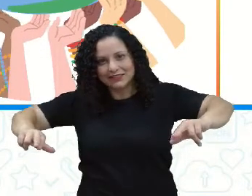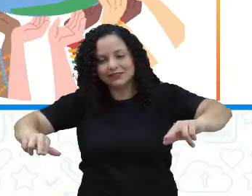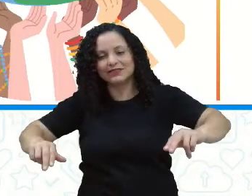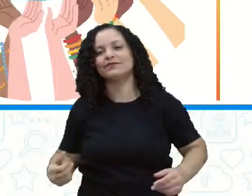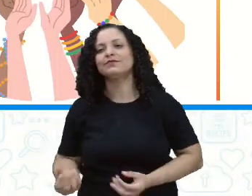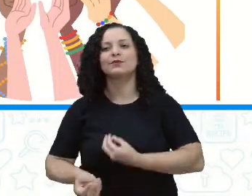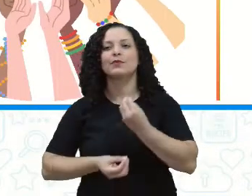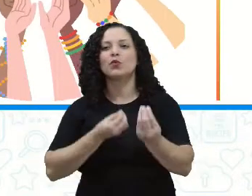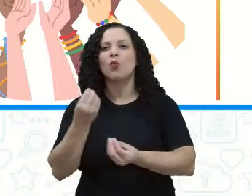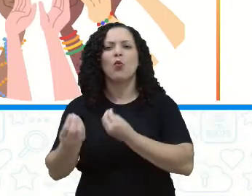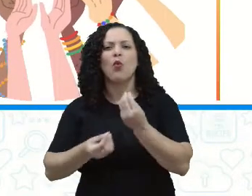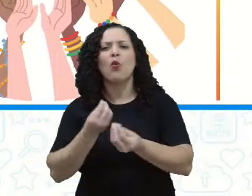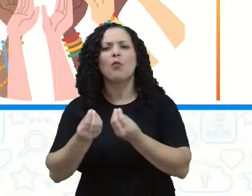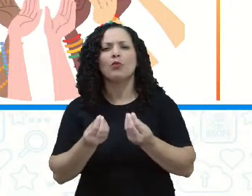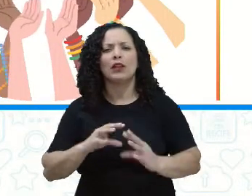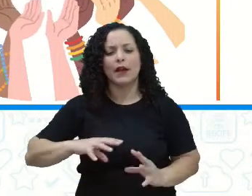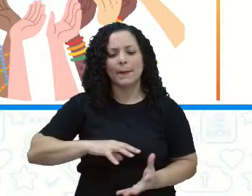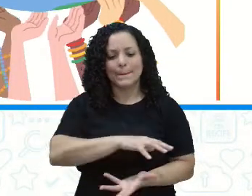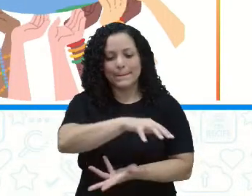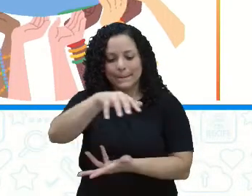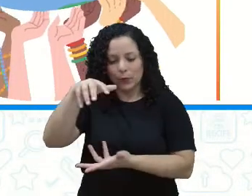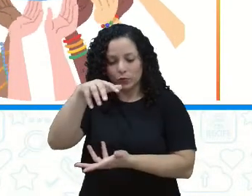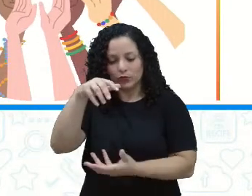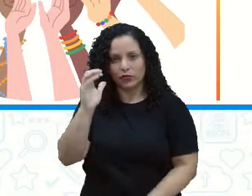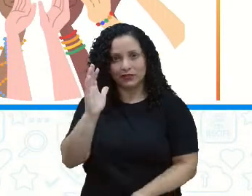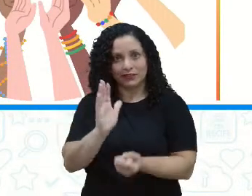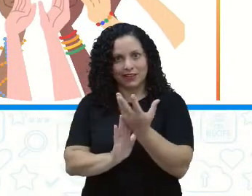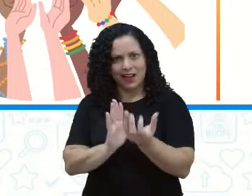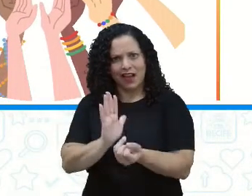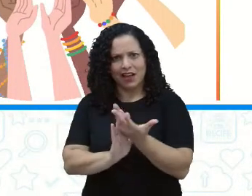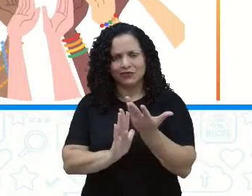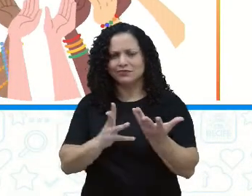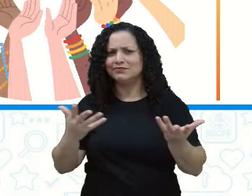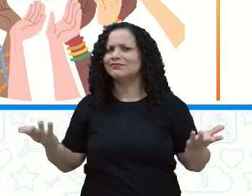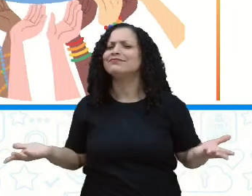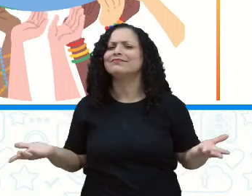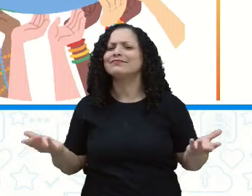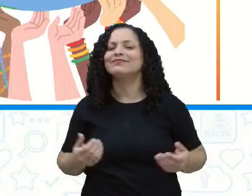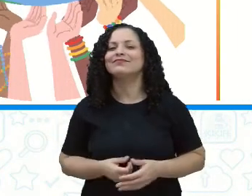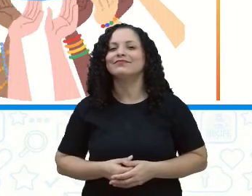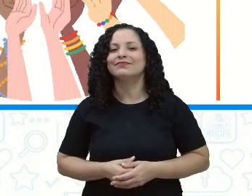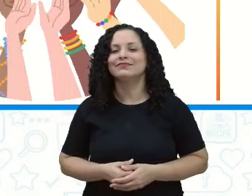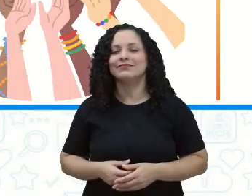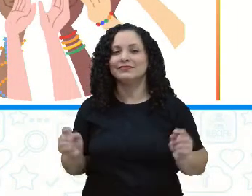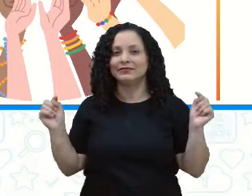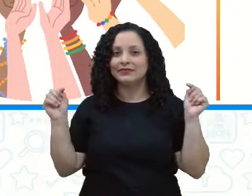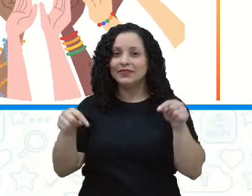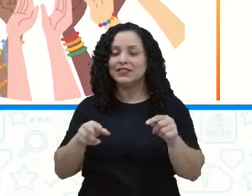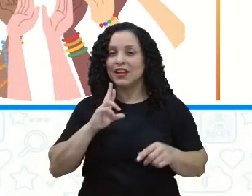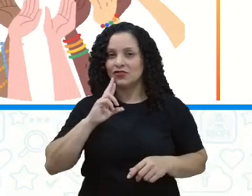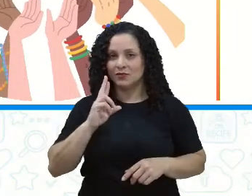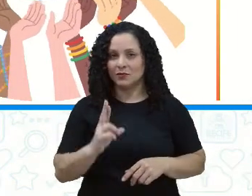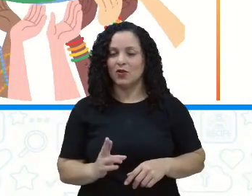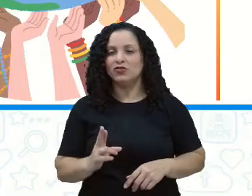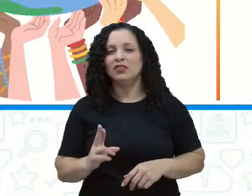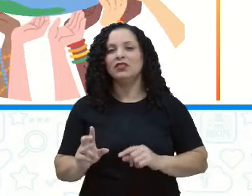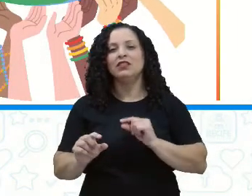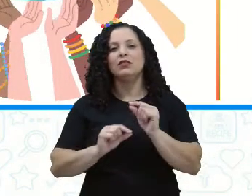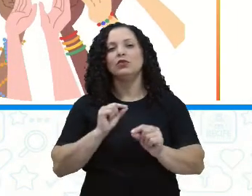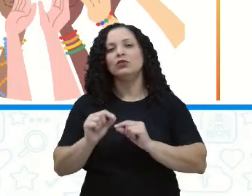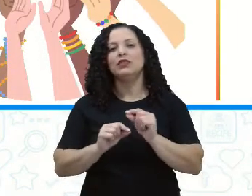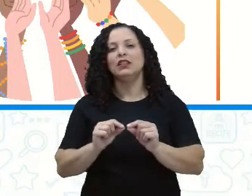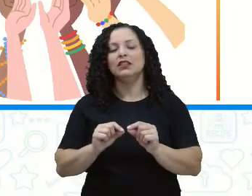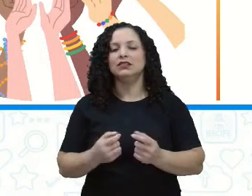que se formou esse mundo? Quem criou o mundo? Né? Só que essa resposta vai ser dada de acordo com